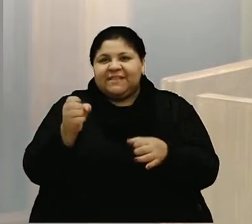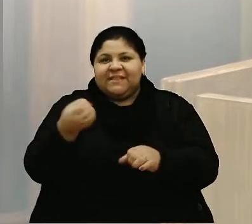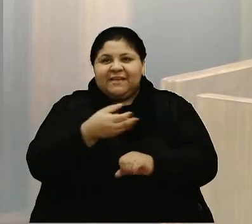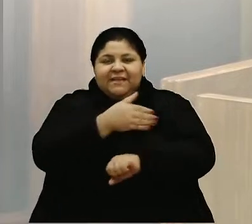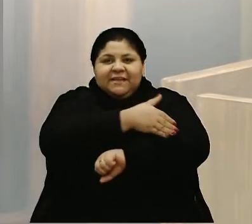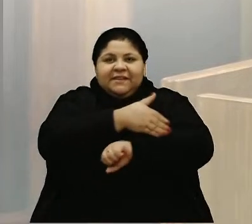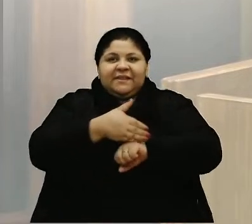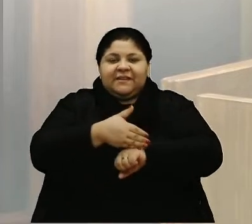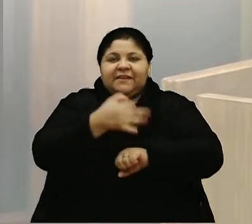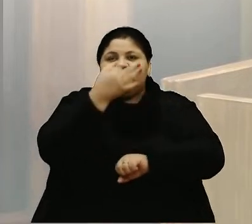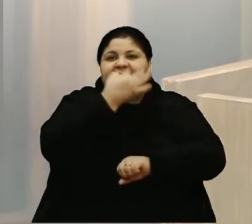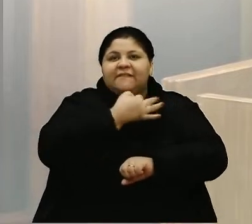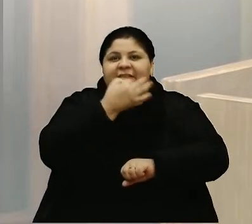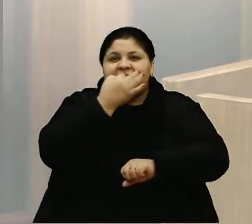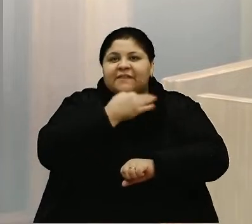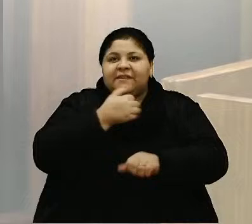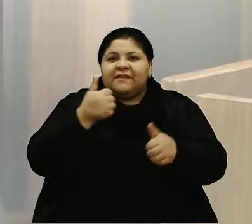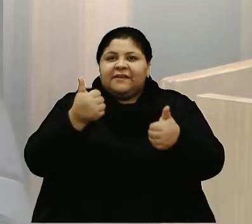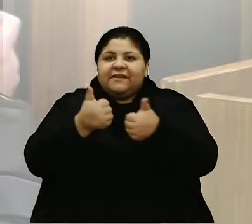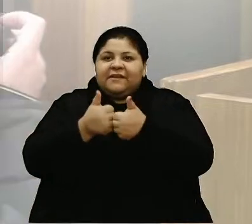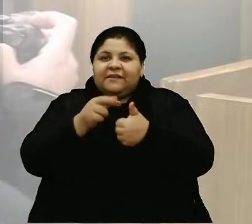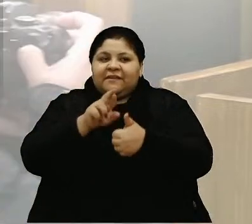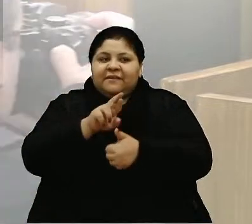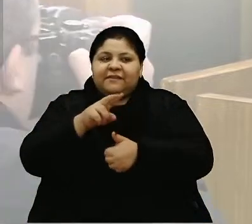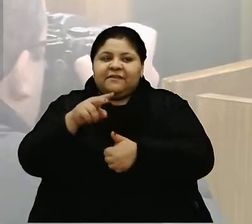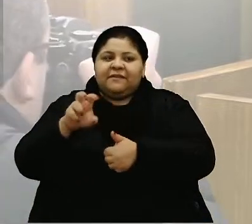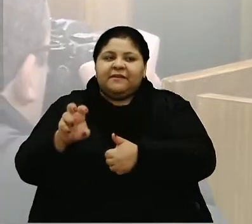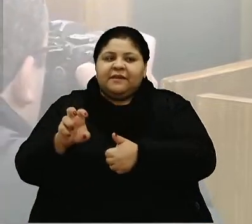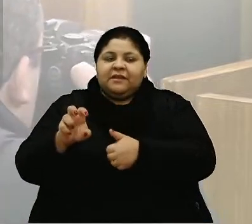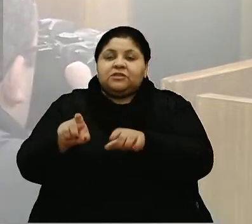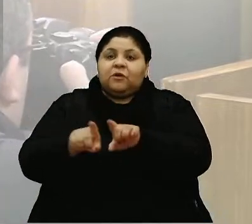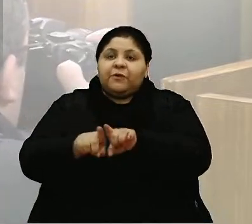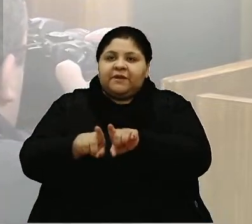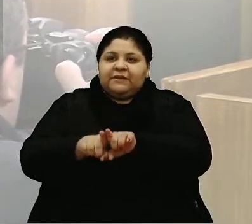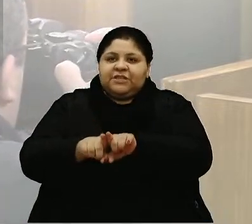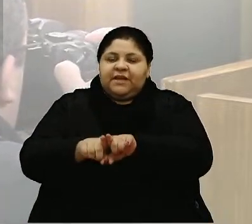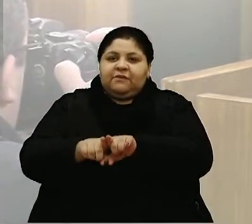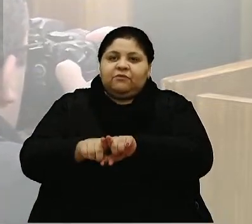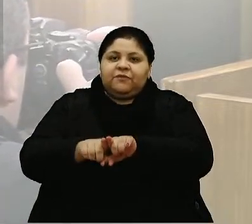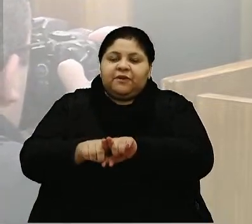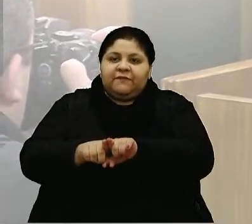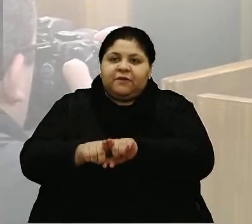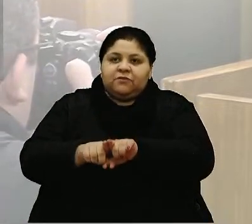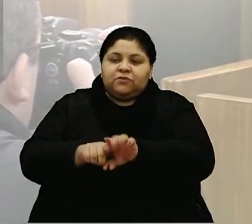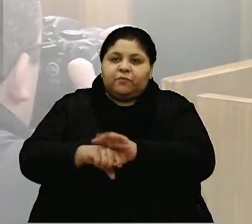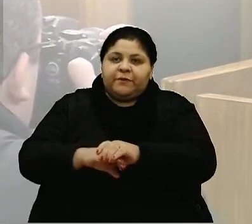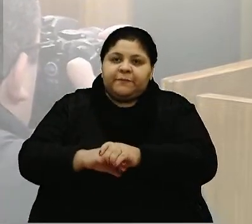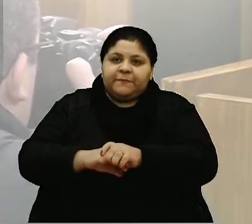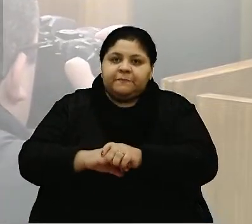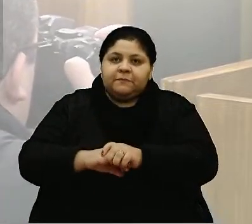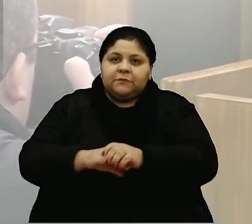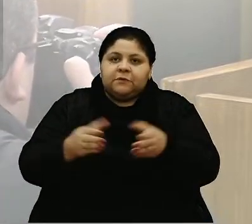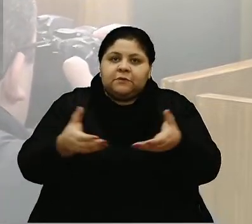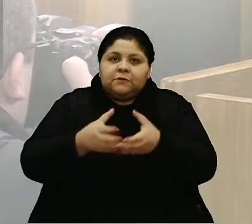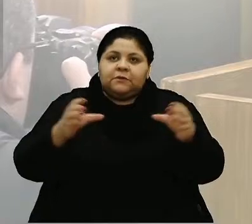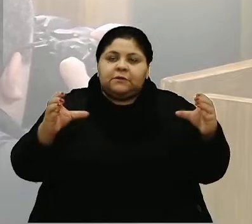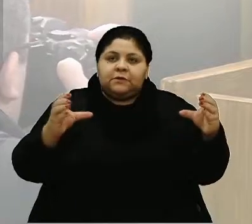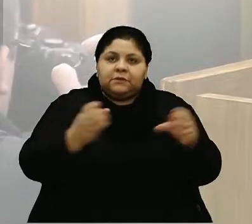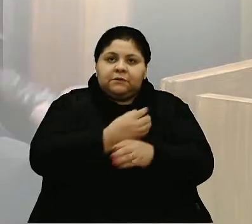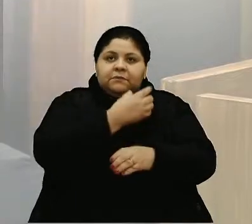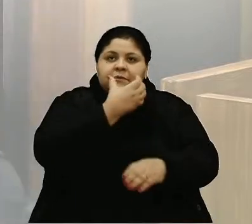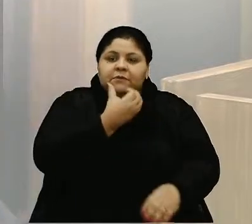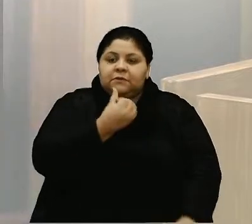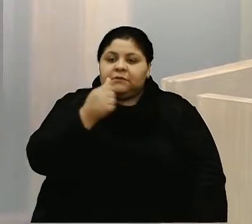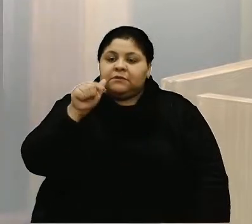TerraSol Caxias será nas margens da RS 122, em frente ao Shopping Világio Caxias. E terá o total de